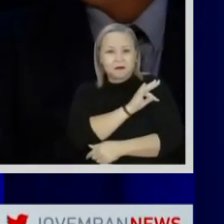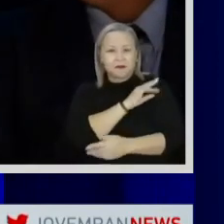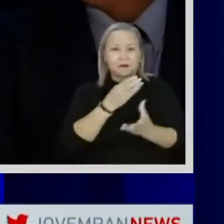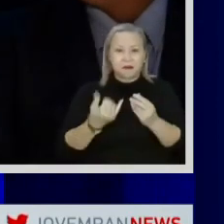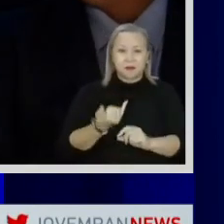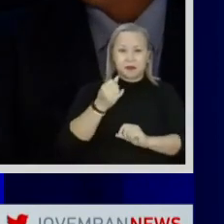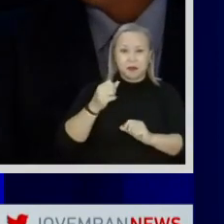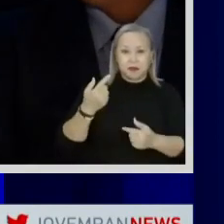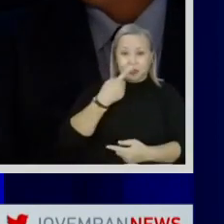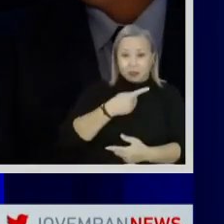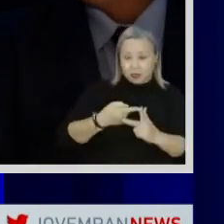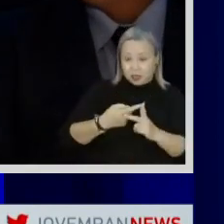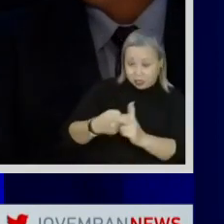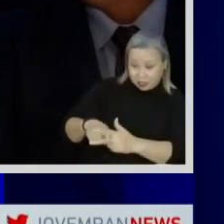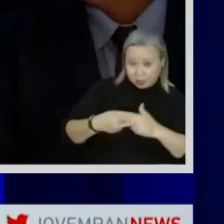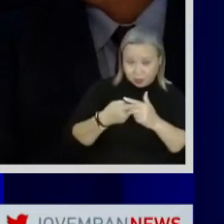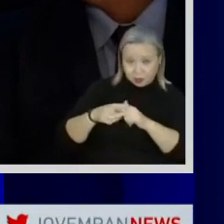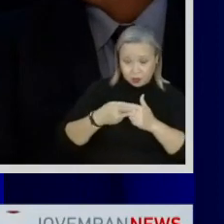Bom,